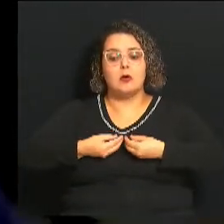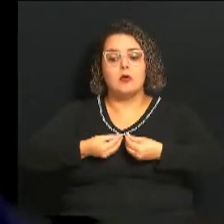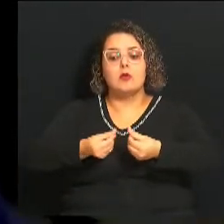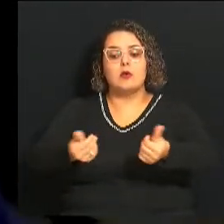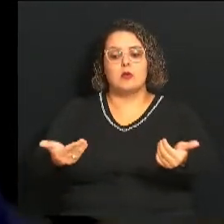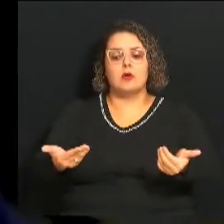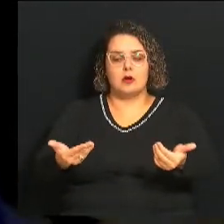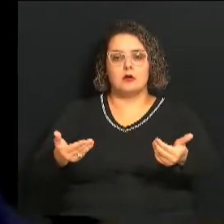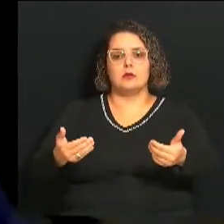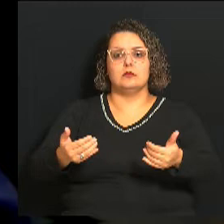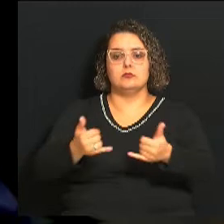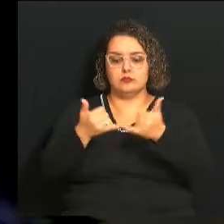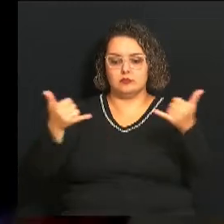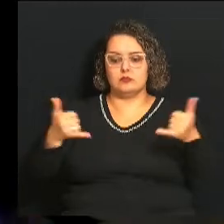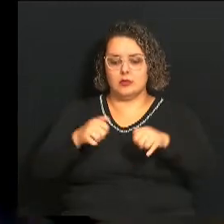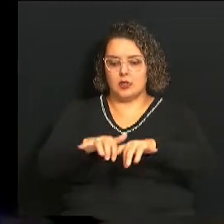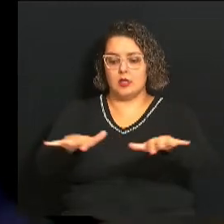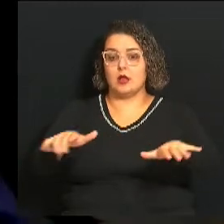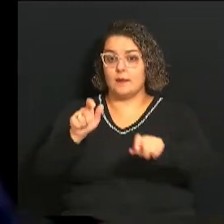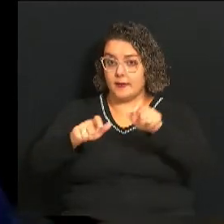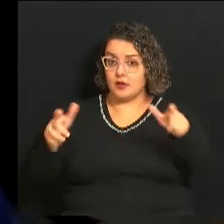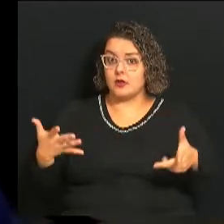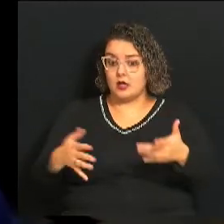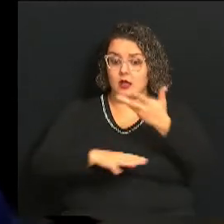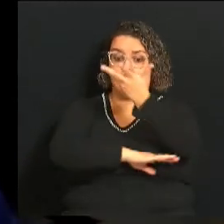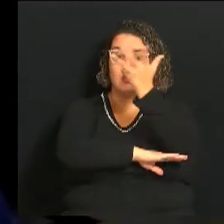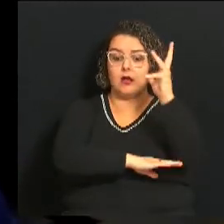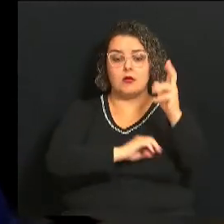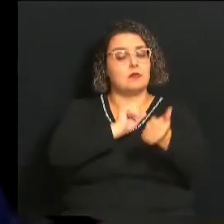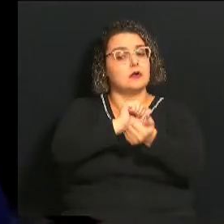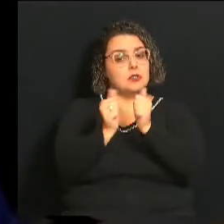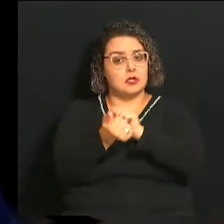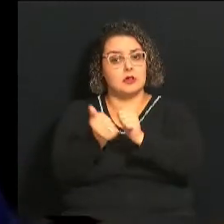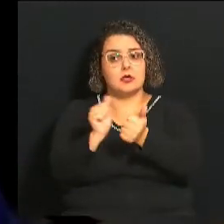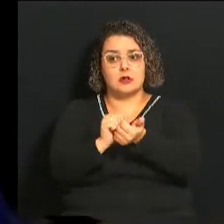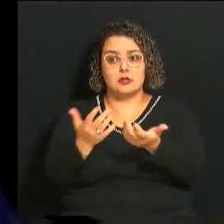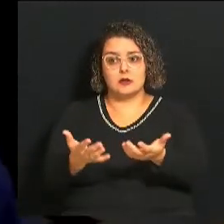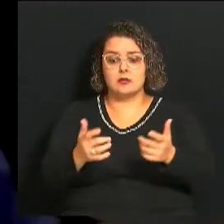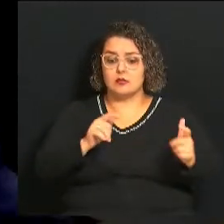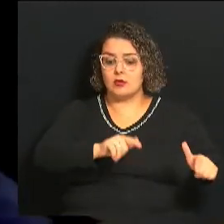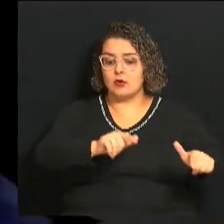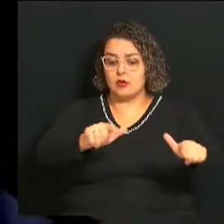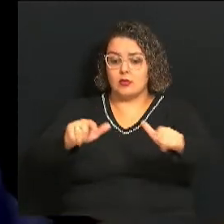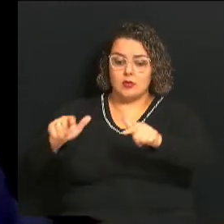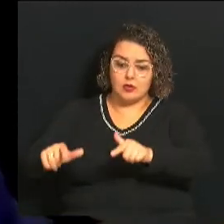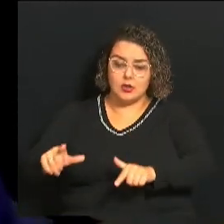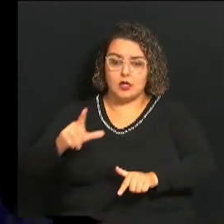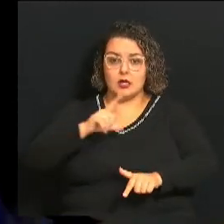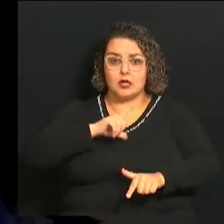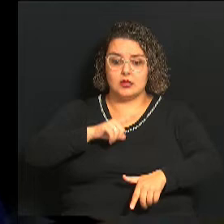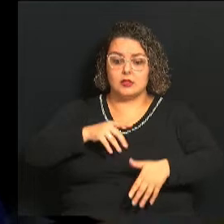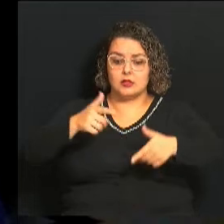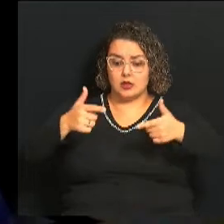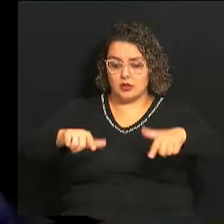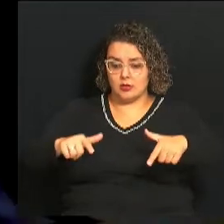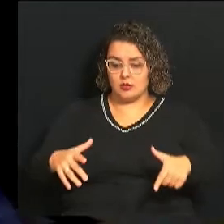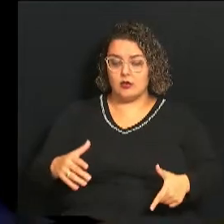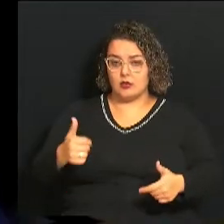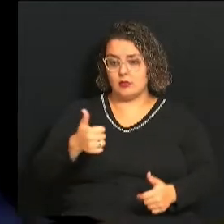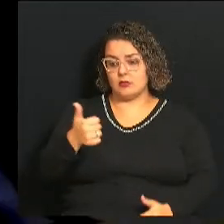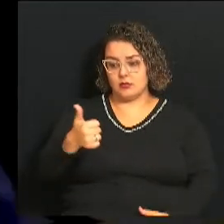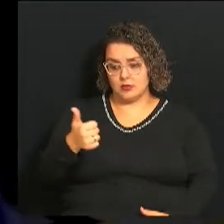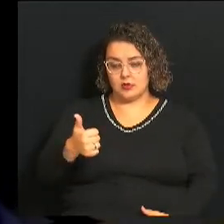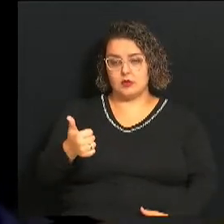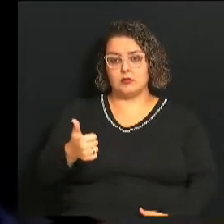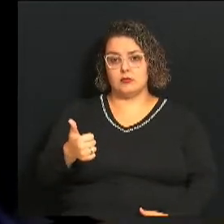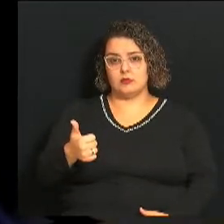de energia para a população, são árvores mais adequadas, né, em locais onde tem a rede, principalmente rede primária, que mesmo a